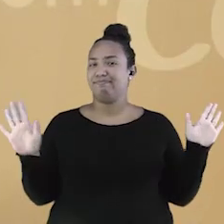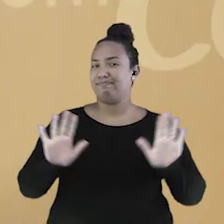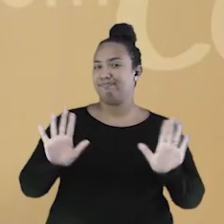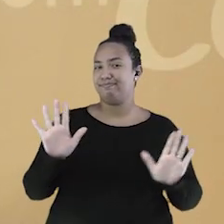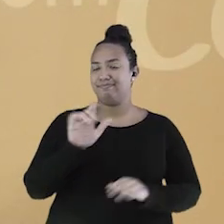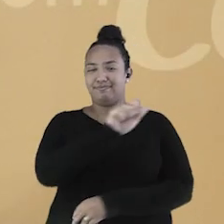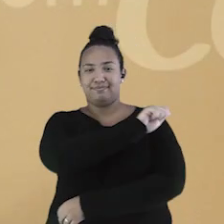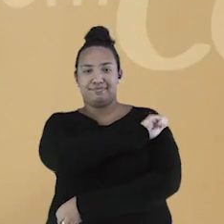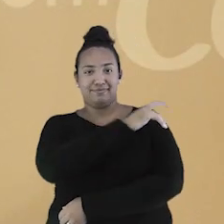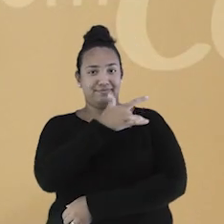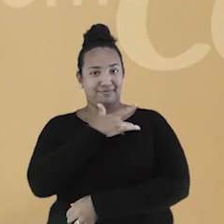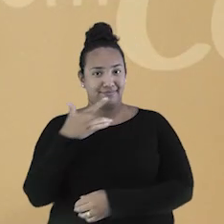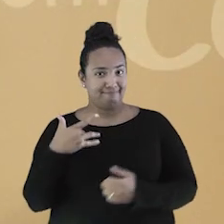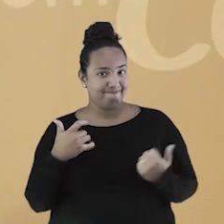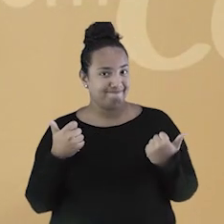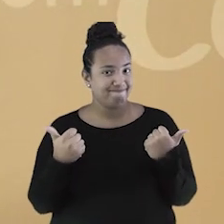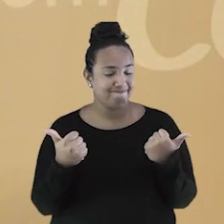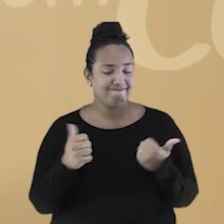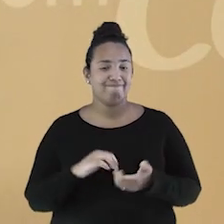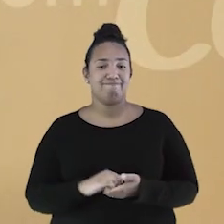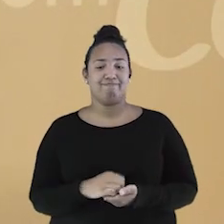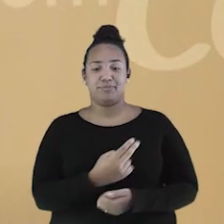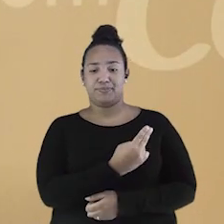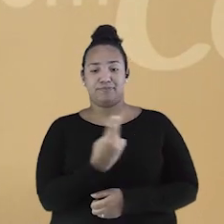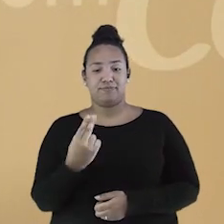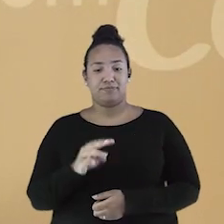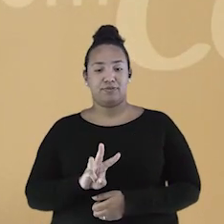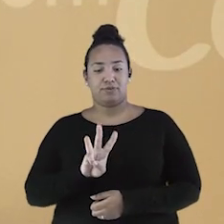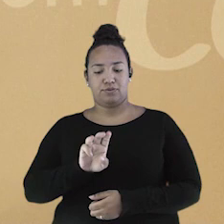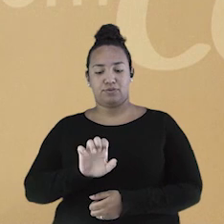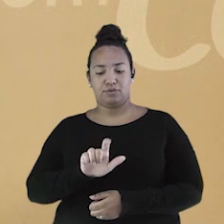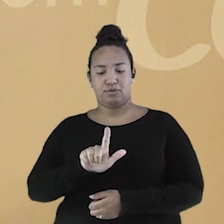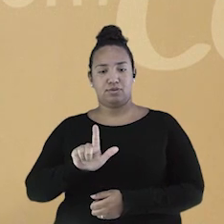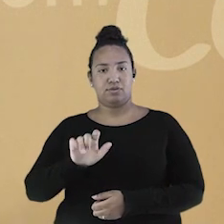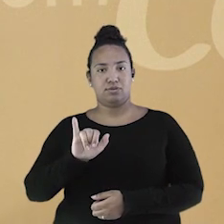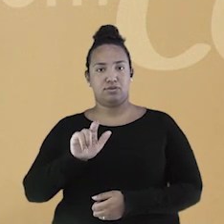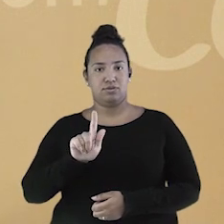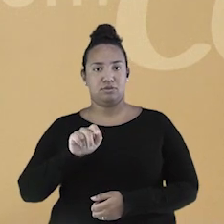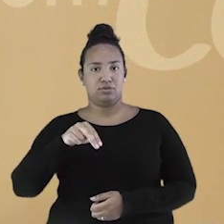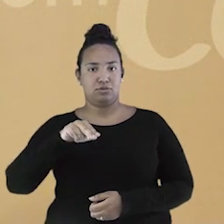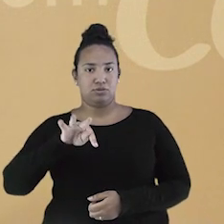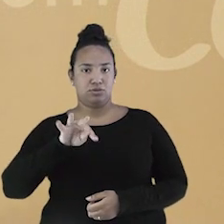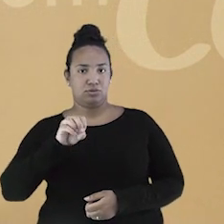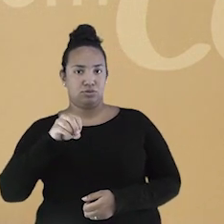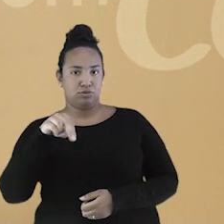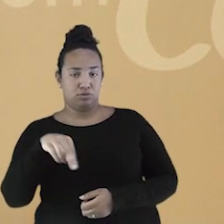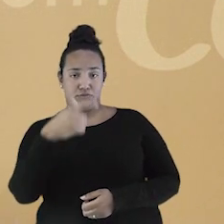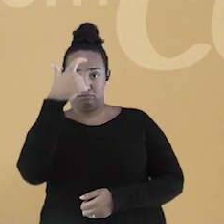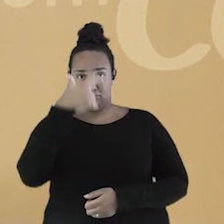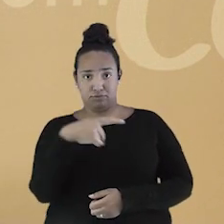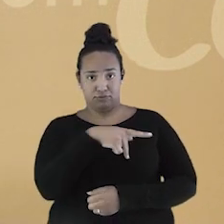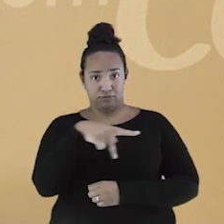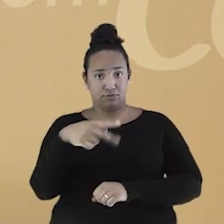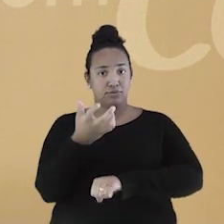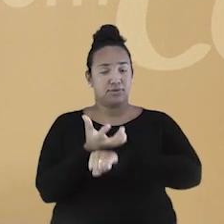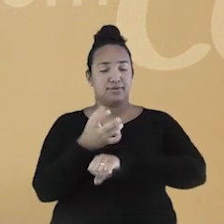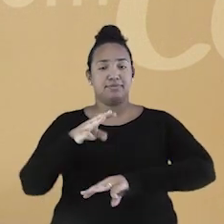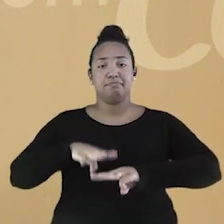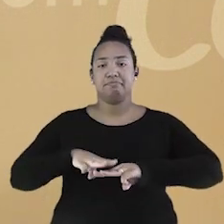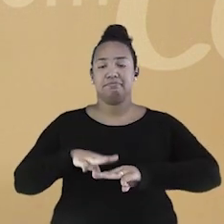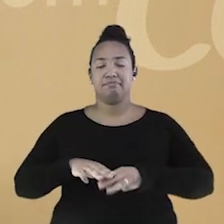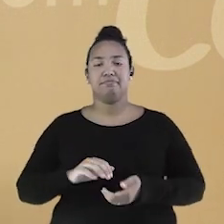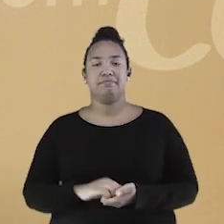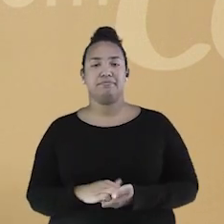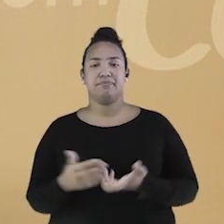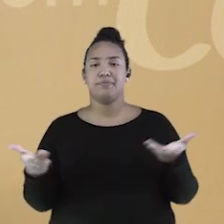estudante, tudo bem com você? Meu nome é Wellington Soriano, sou professor de matemática. Hoje preparei uma aula